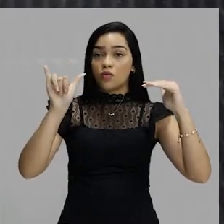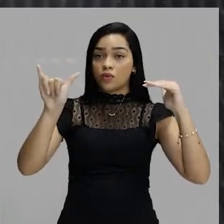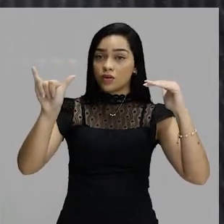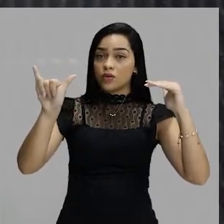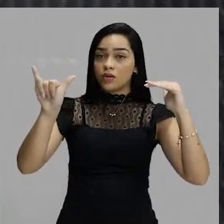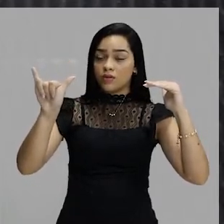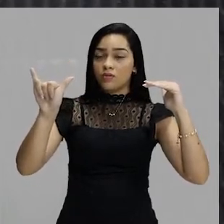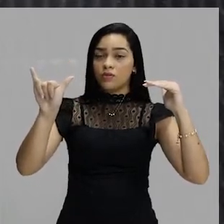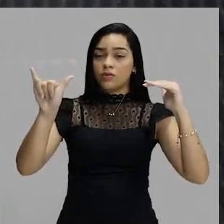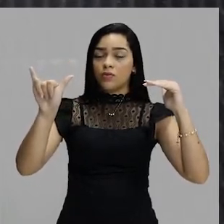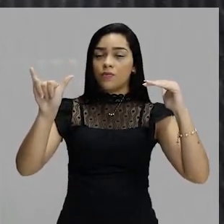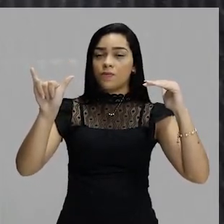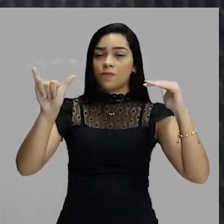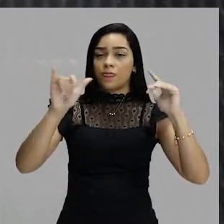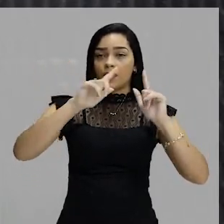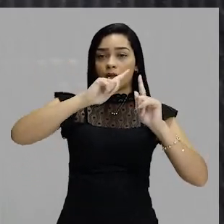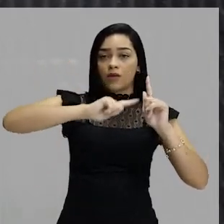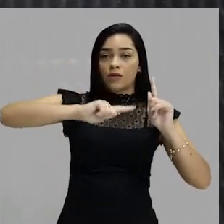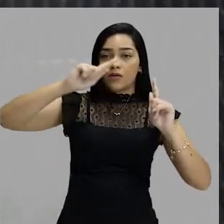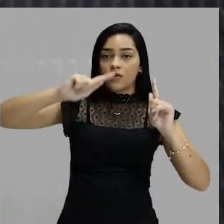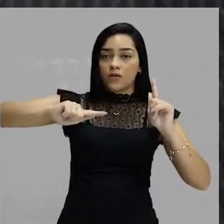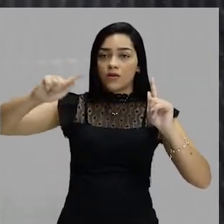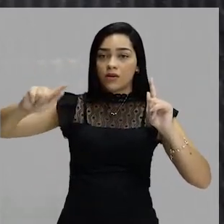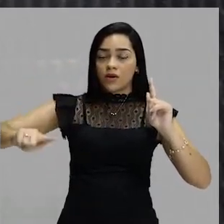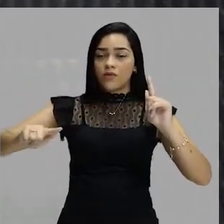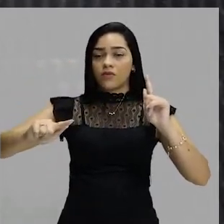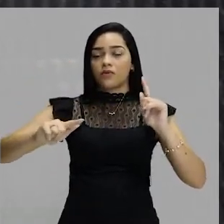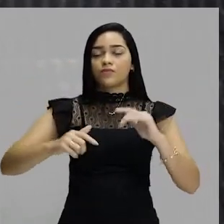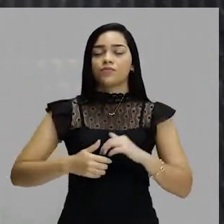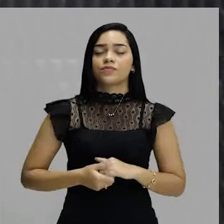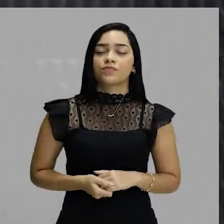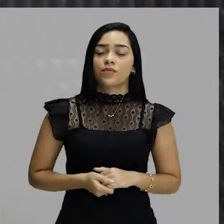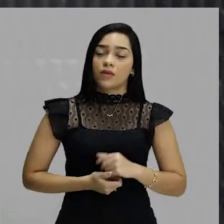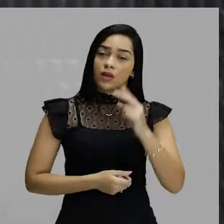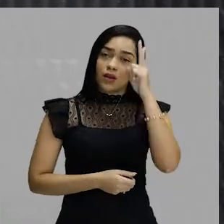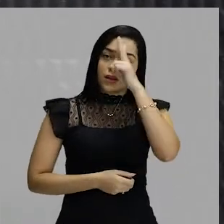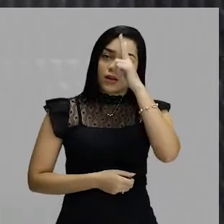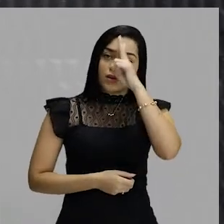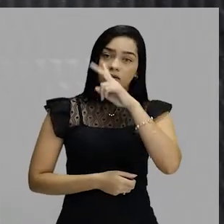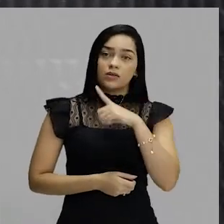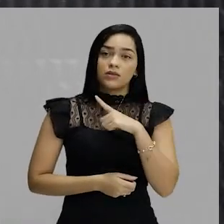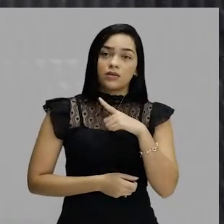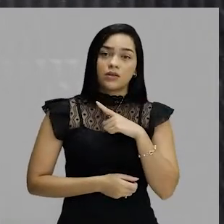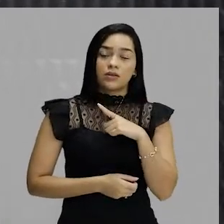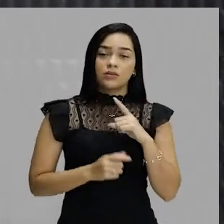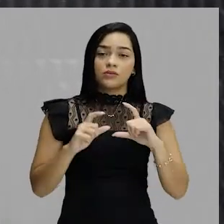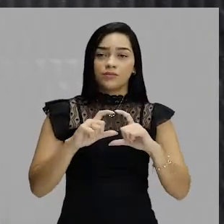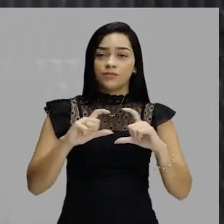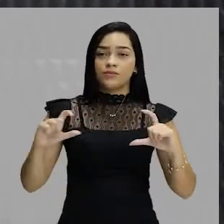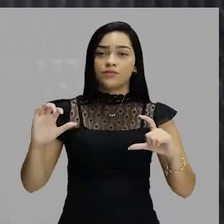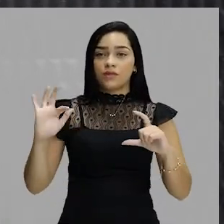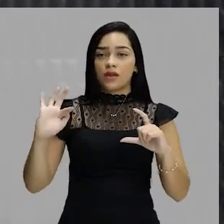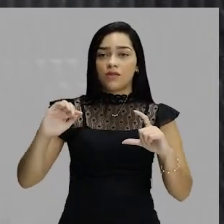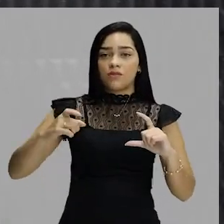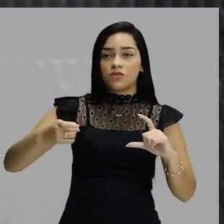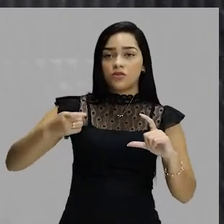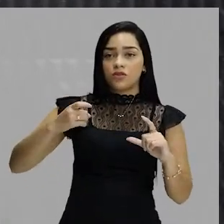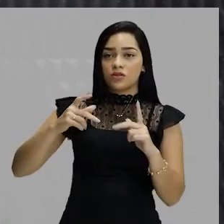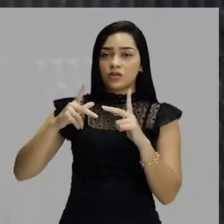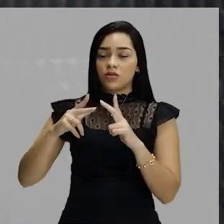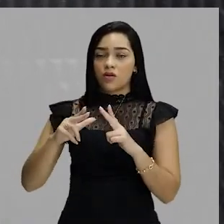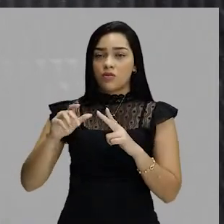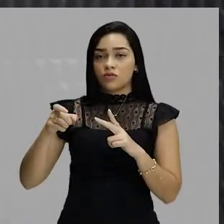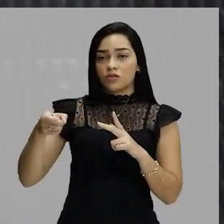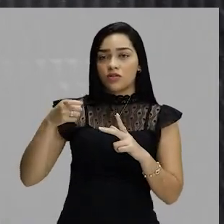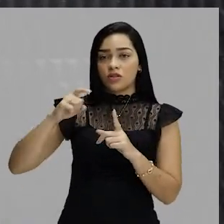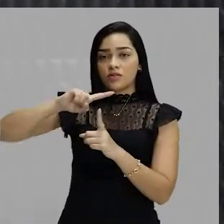é onde o gráfico corta o eixo y. Lembrando que uma função do primeiro grau tem essa forma aqui, né? F de x igual a x